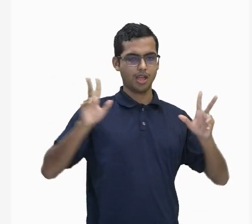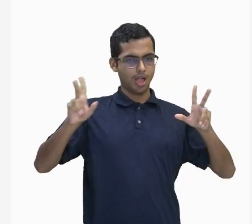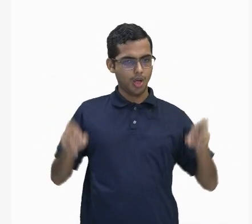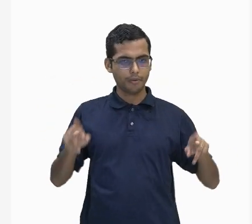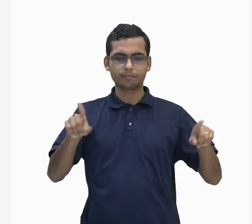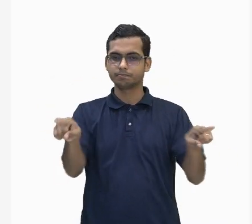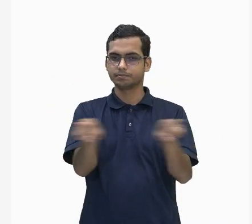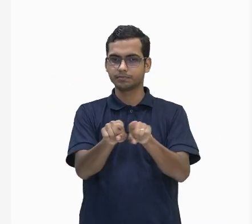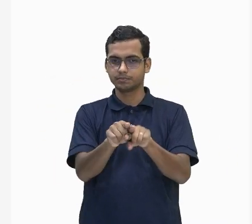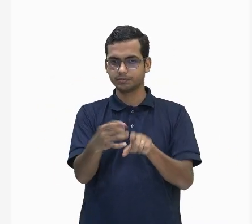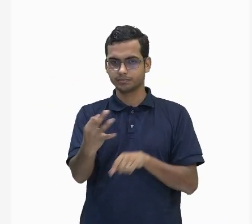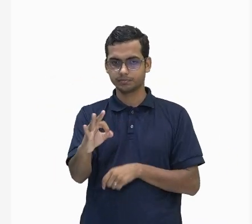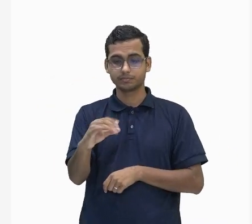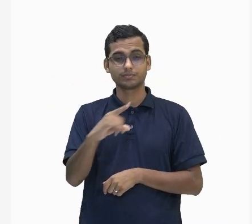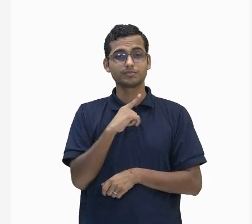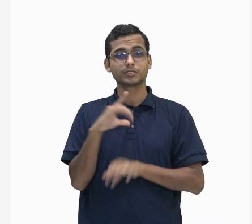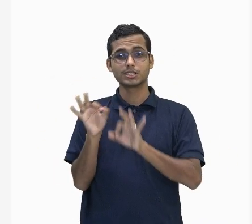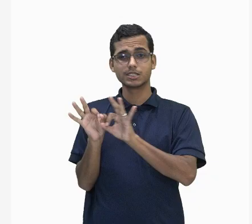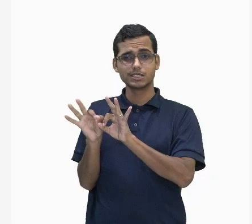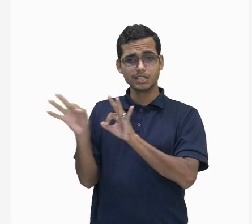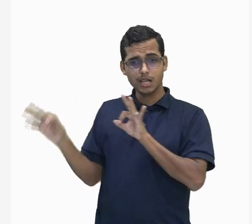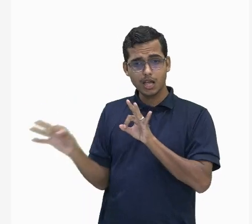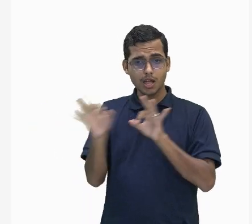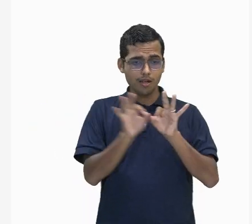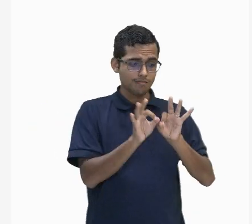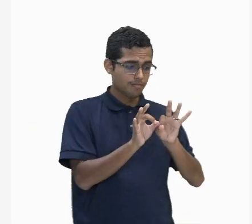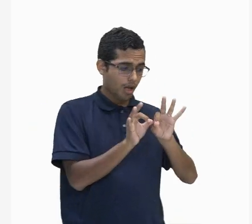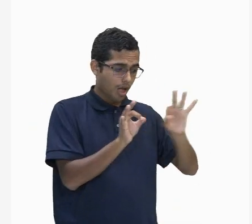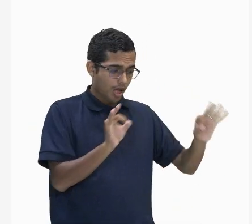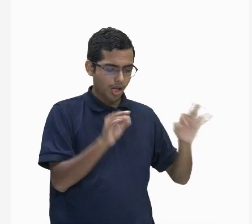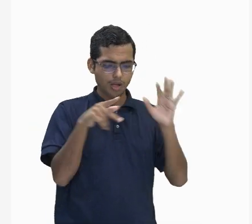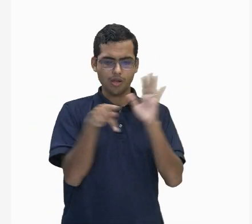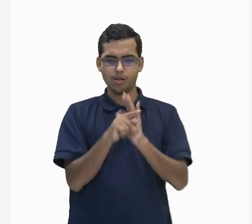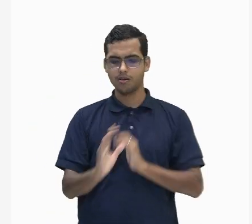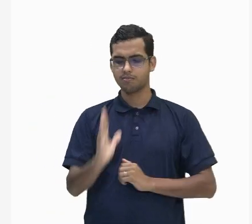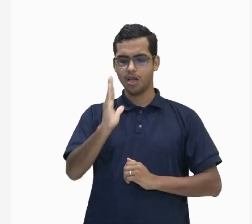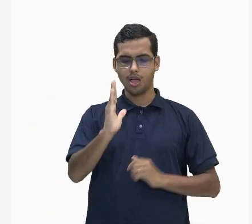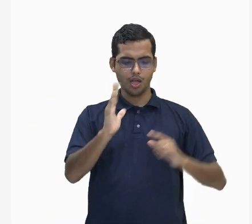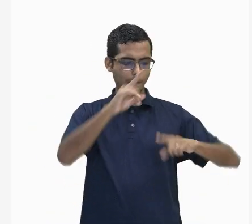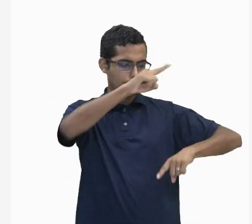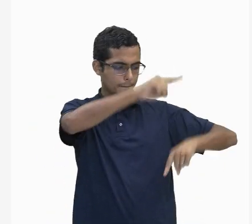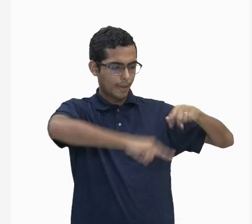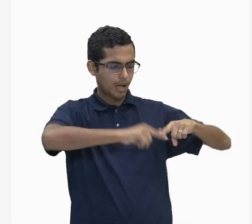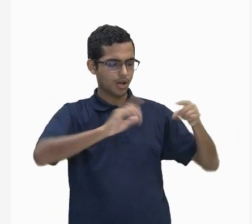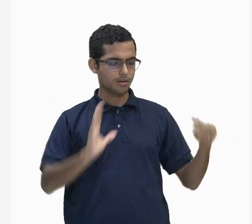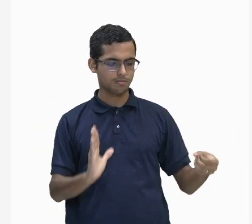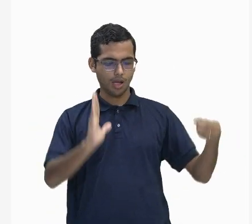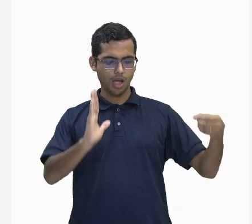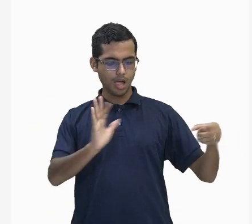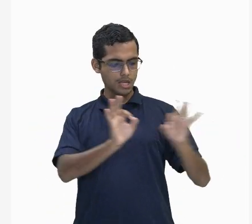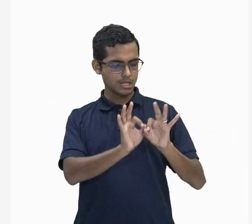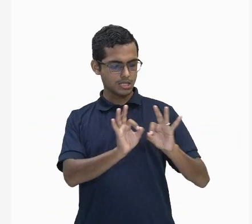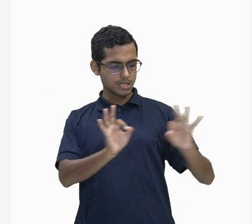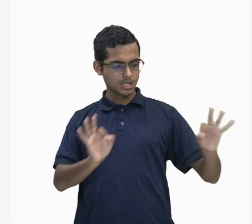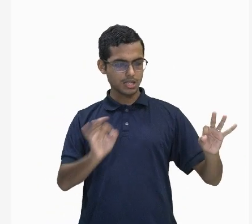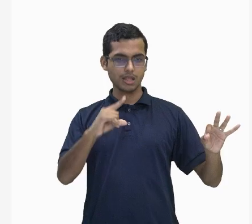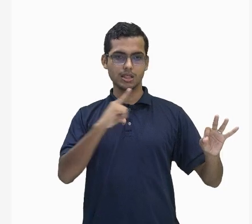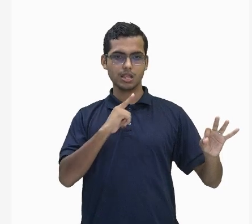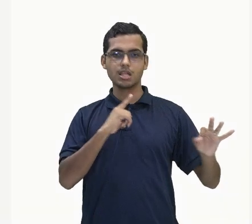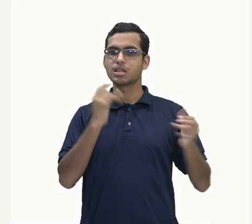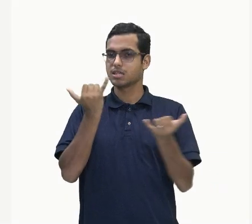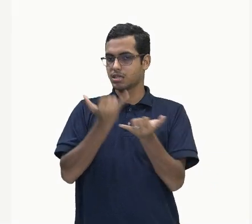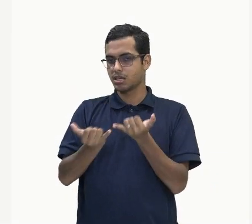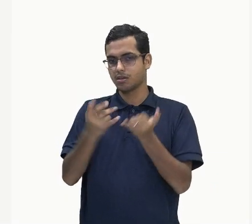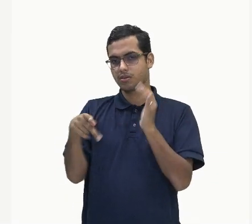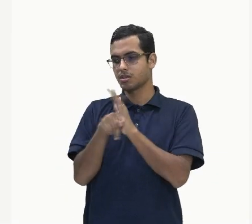né? A distância do objeto até o espelho é igual à distância da imagem até o espelho.